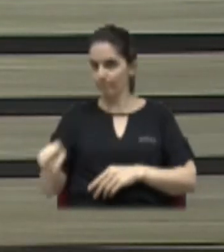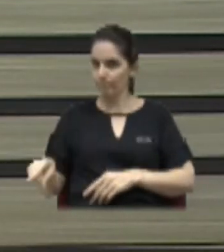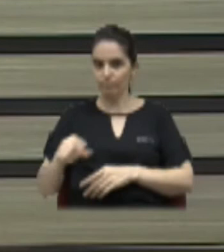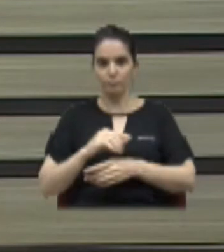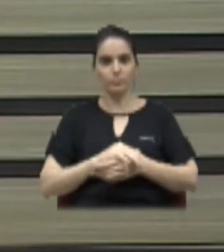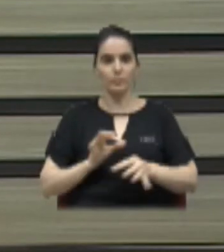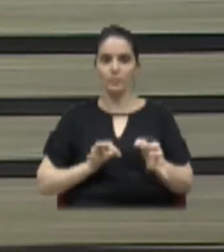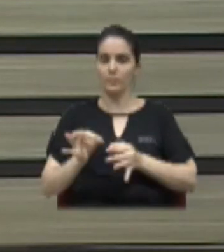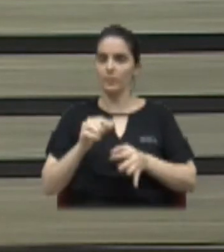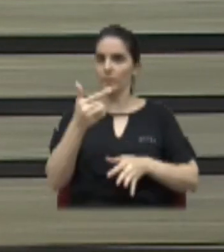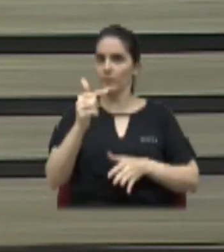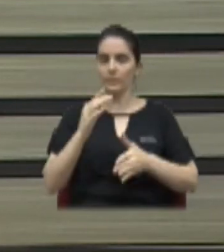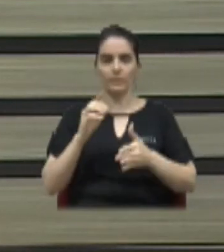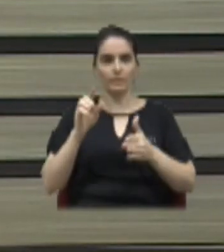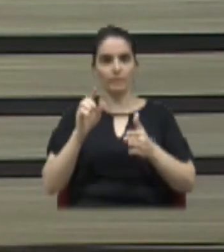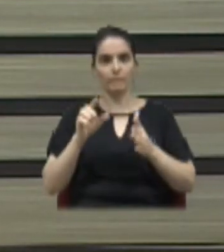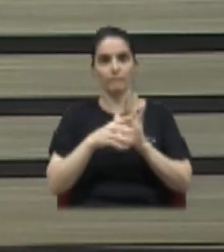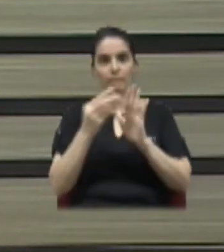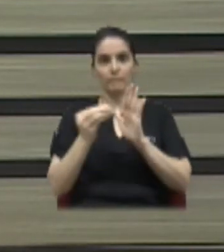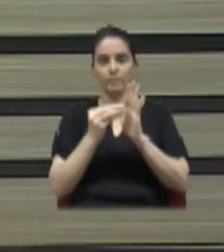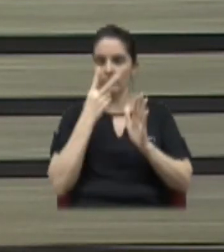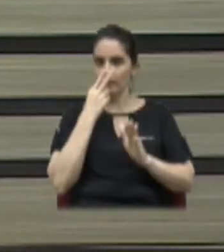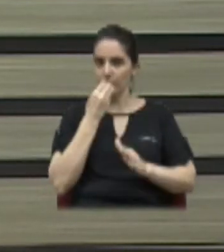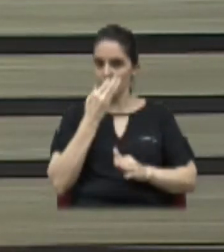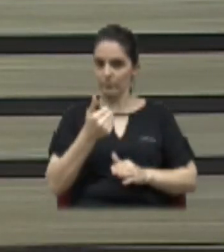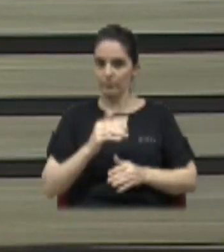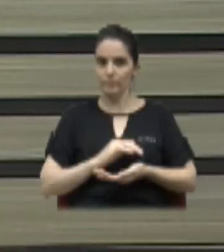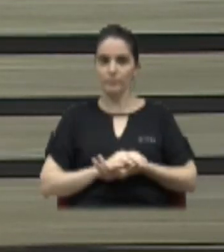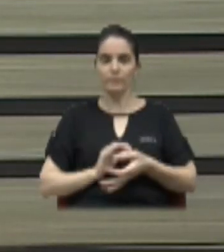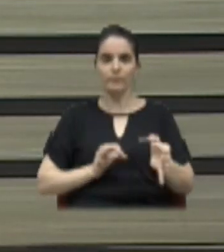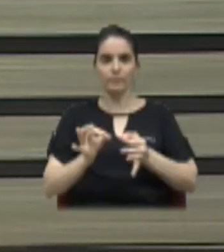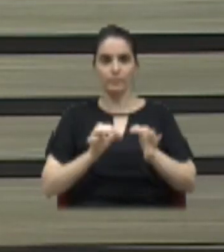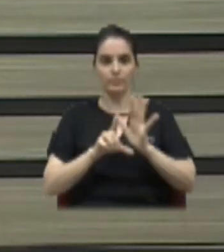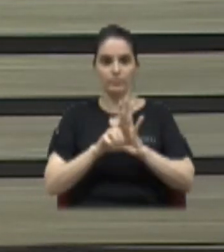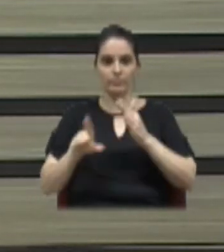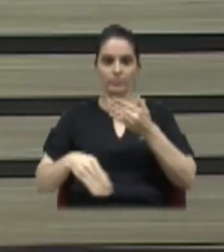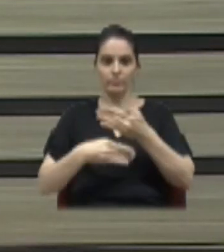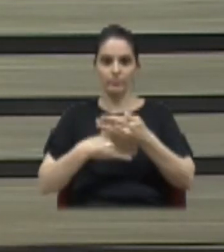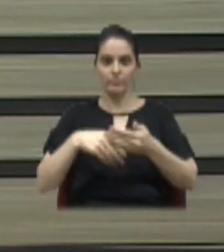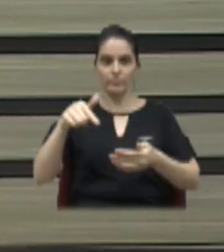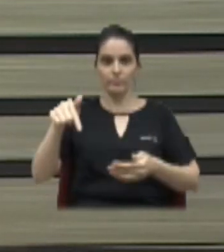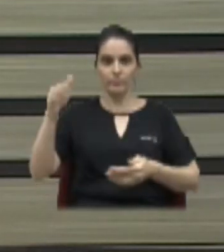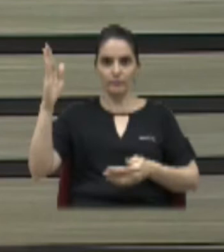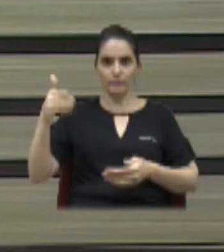O projeto não contém emendas e o parecer é favorável. Projeto de lei complementar